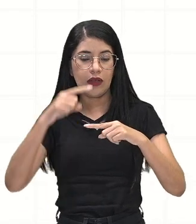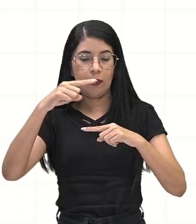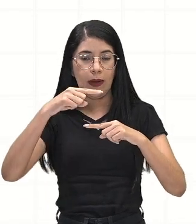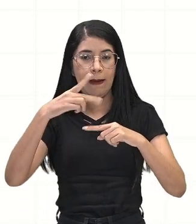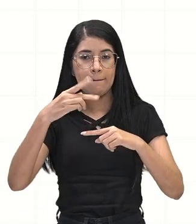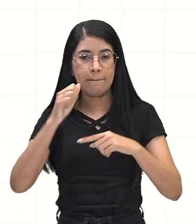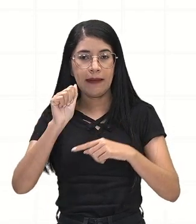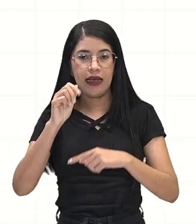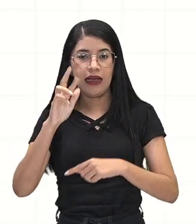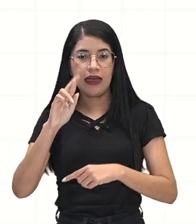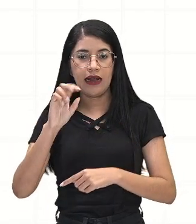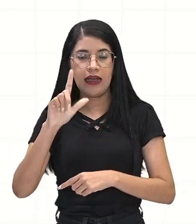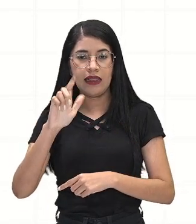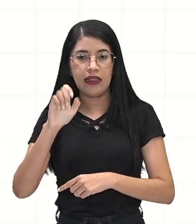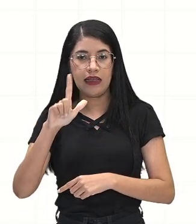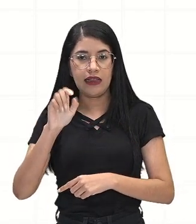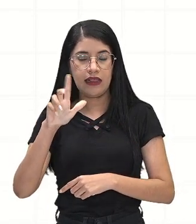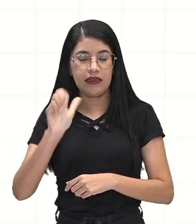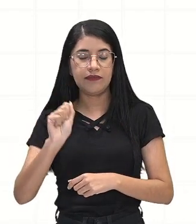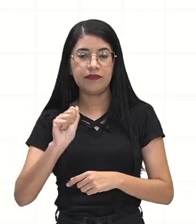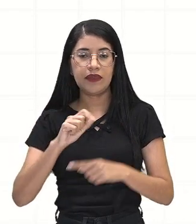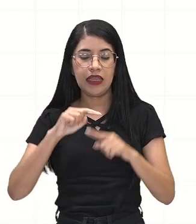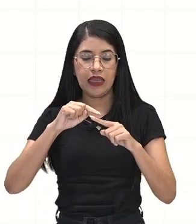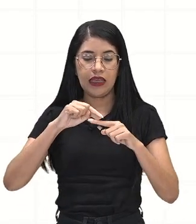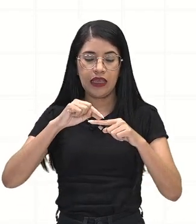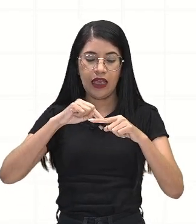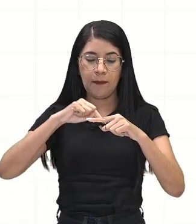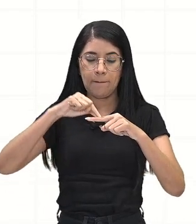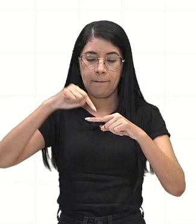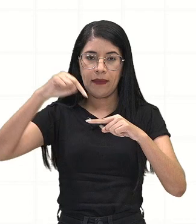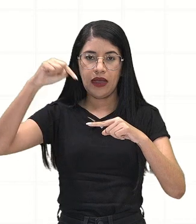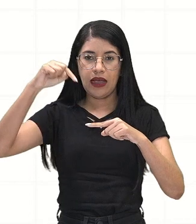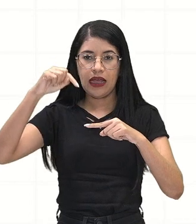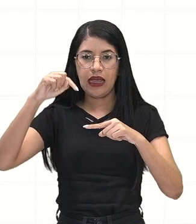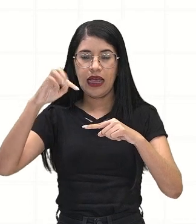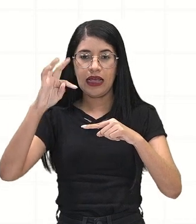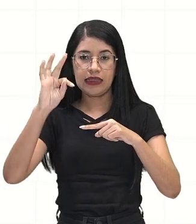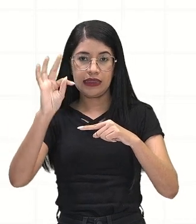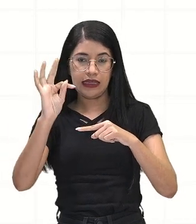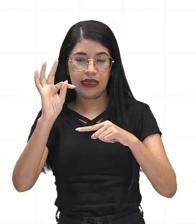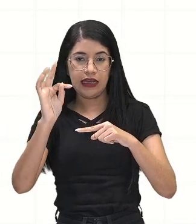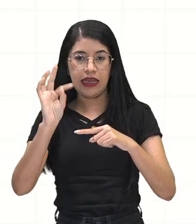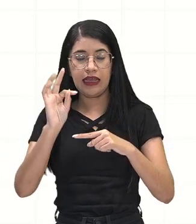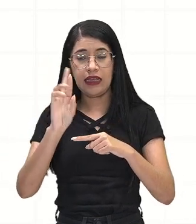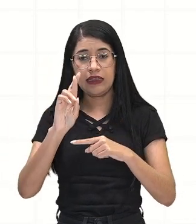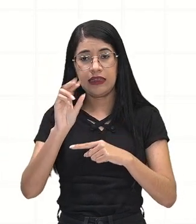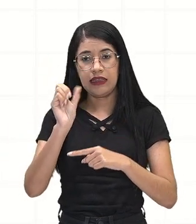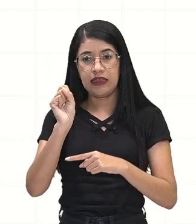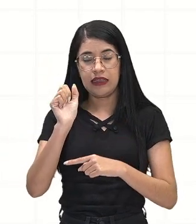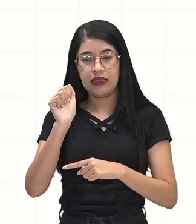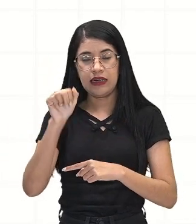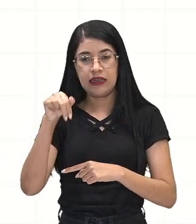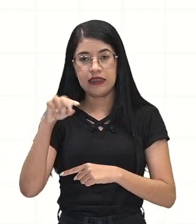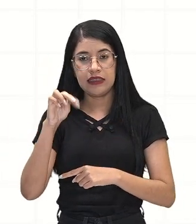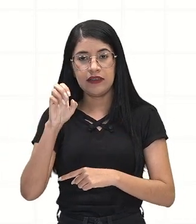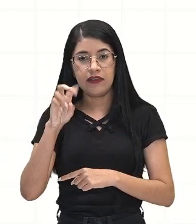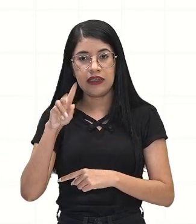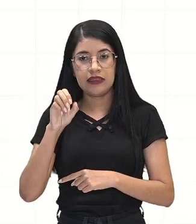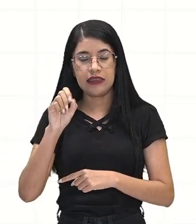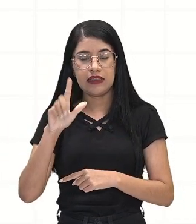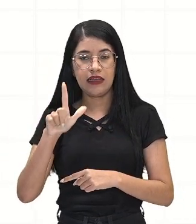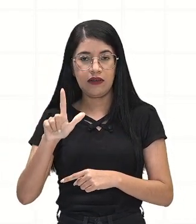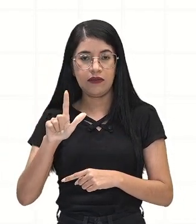tudo bem? E a minha reta T, ela é uma reta transversal. Ela corta tanto a reta